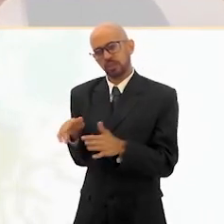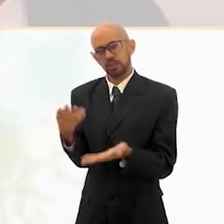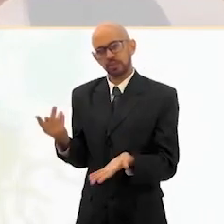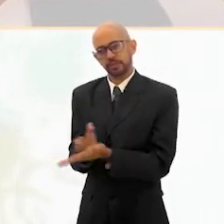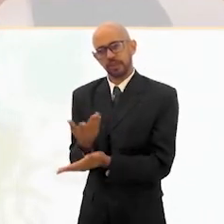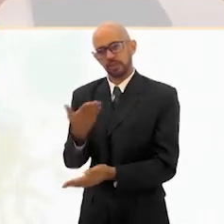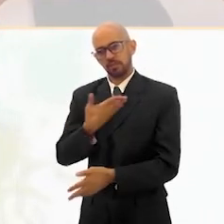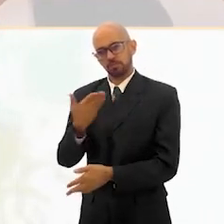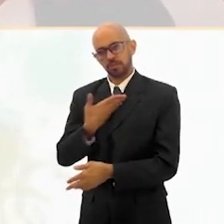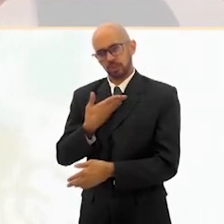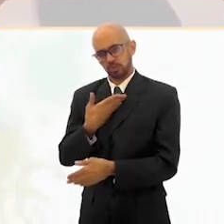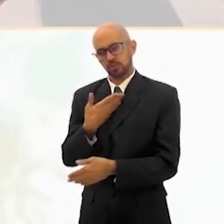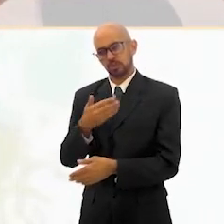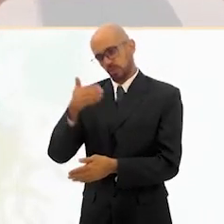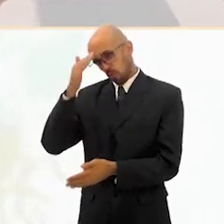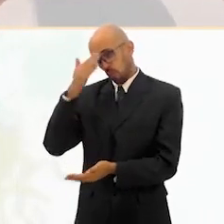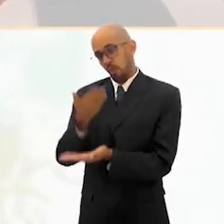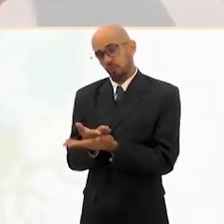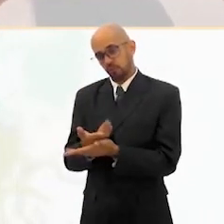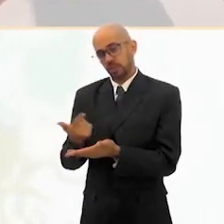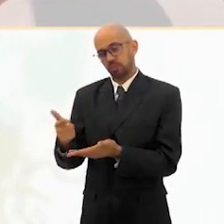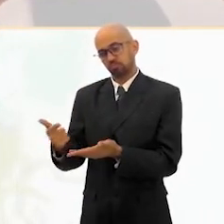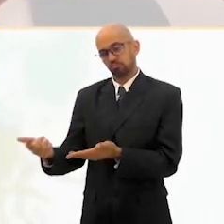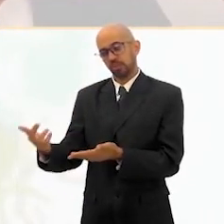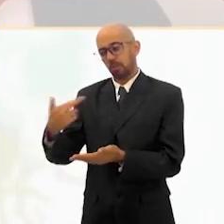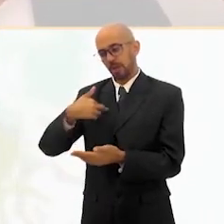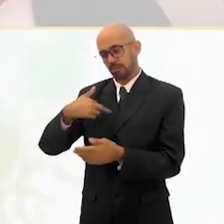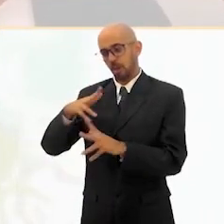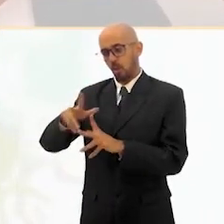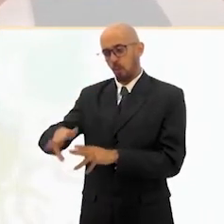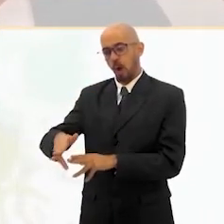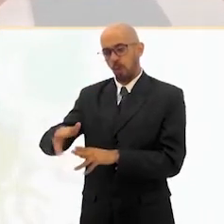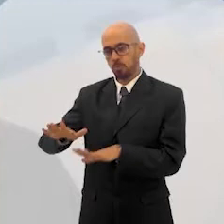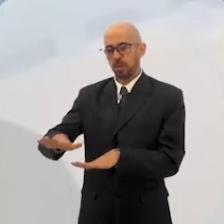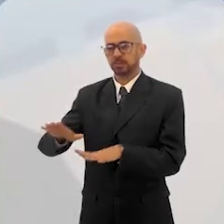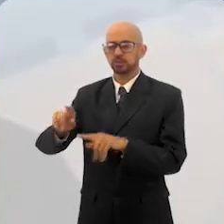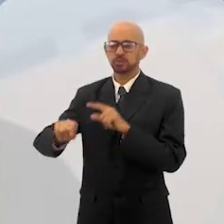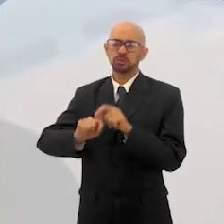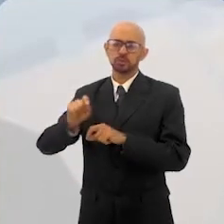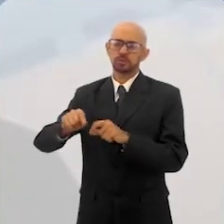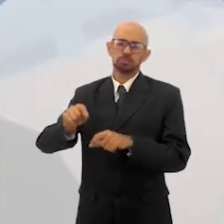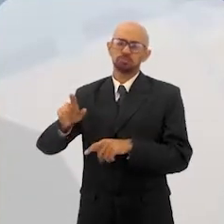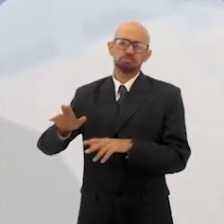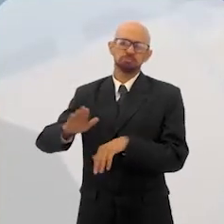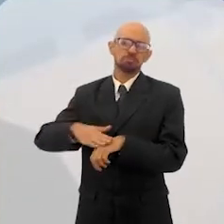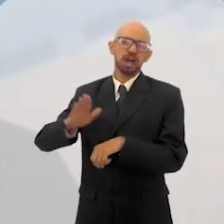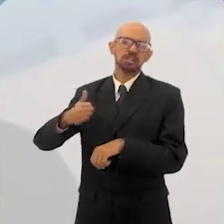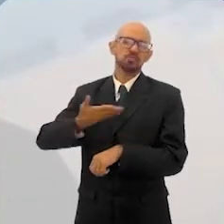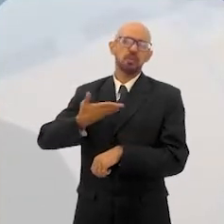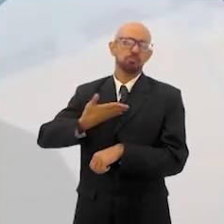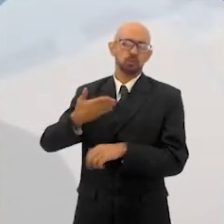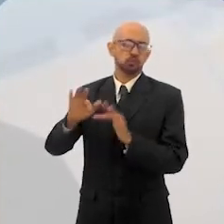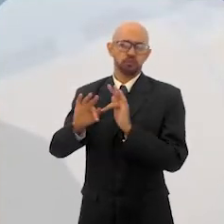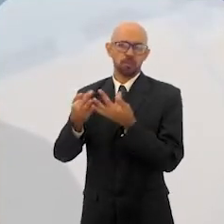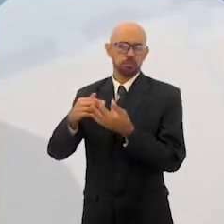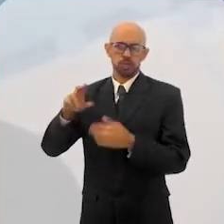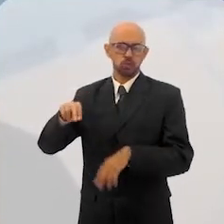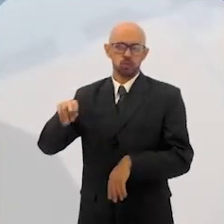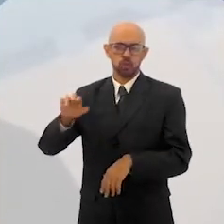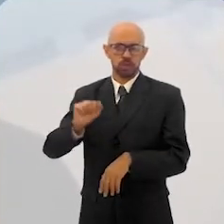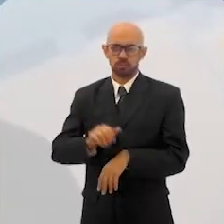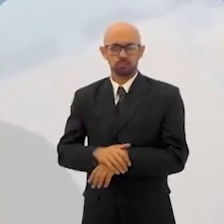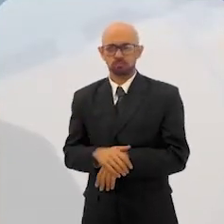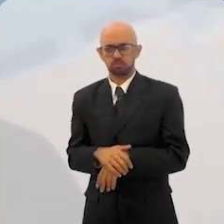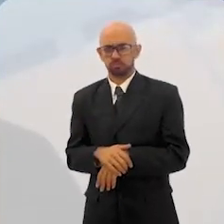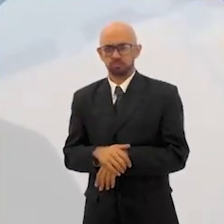às vezes confia e a gente não é correspondido, mas mais no âmbito de amigos e não necessariamente de família, assim. Eu